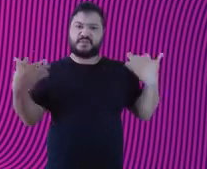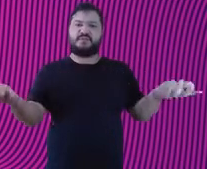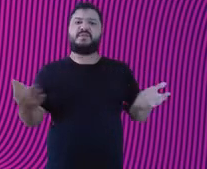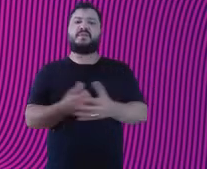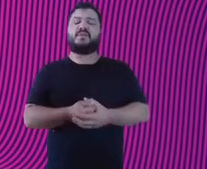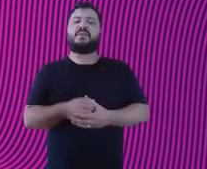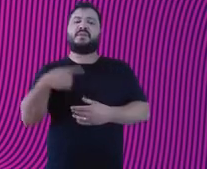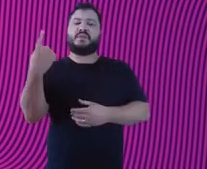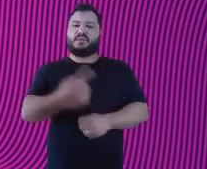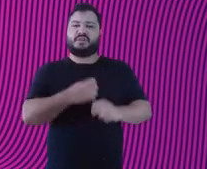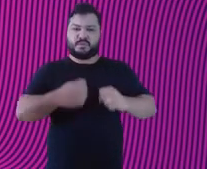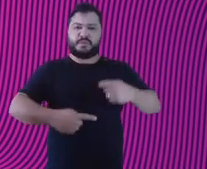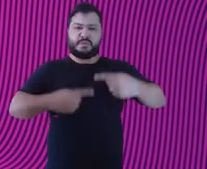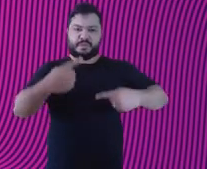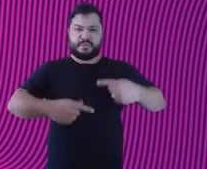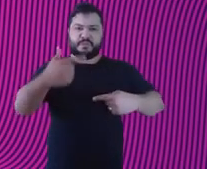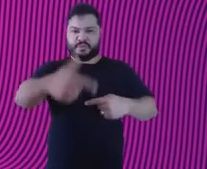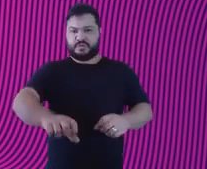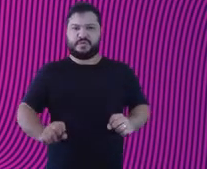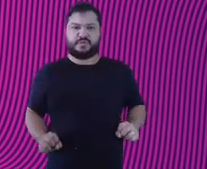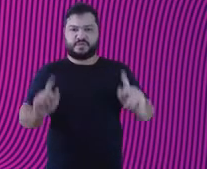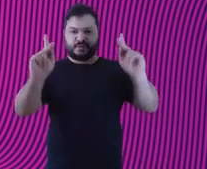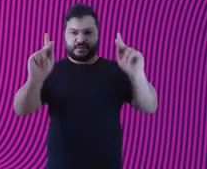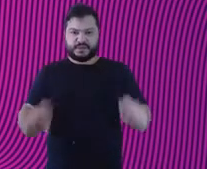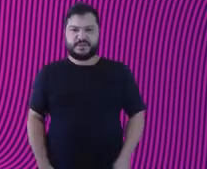pode rediscutir, tá certo?